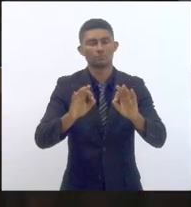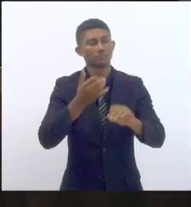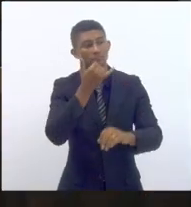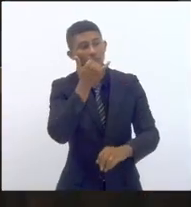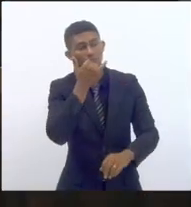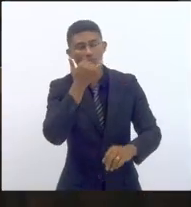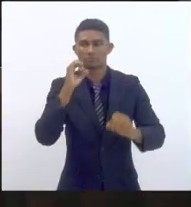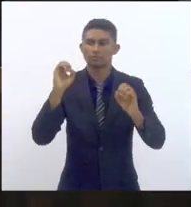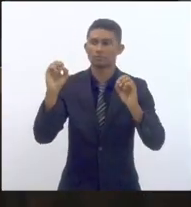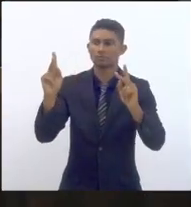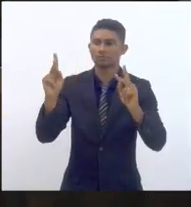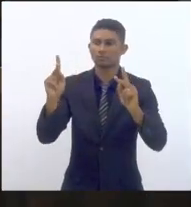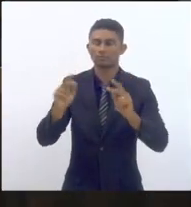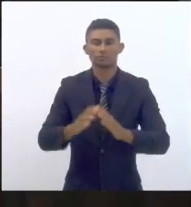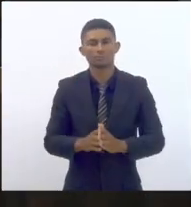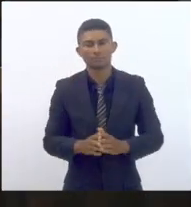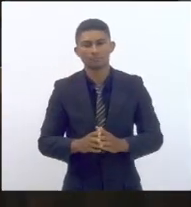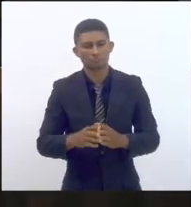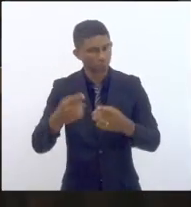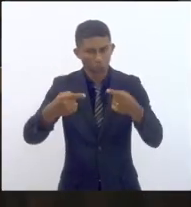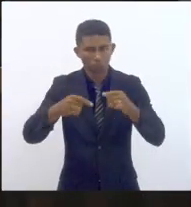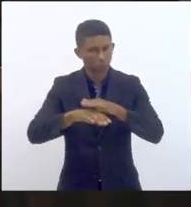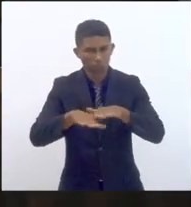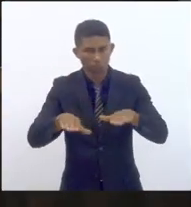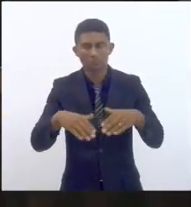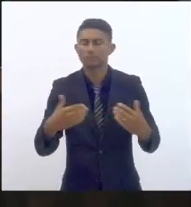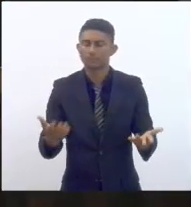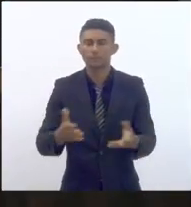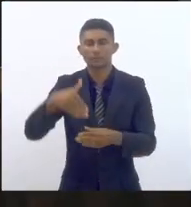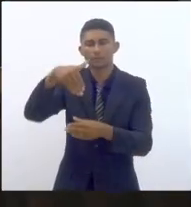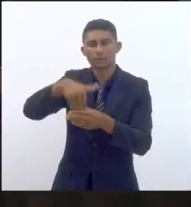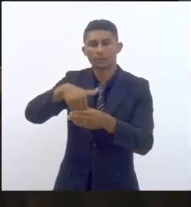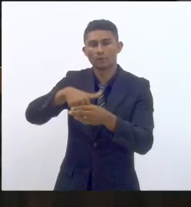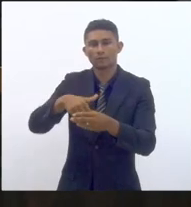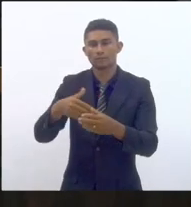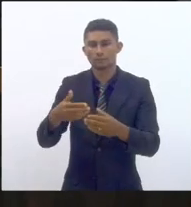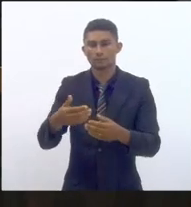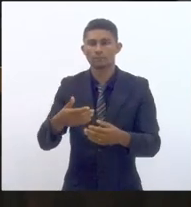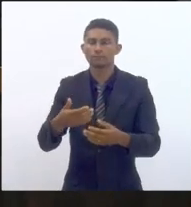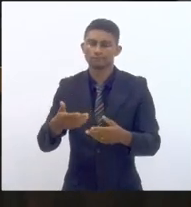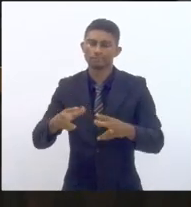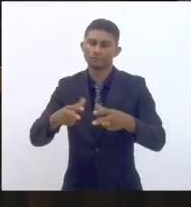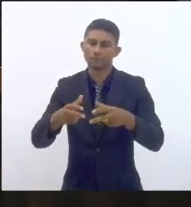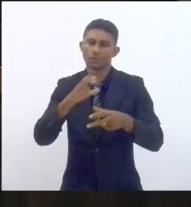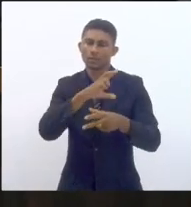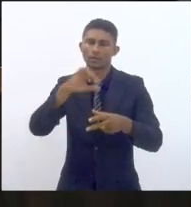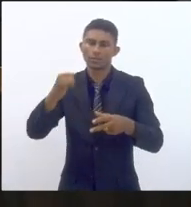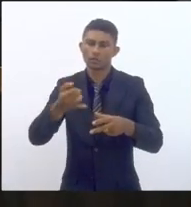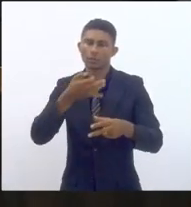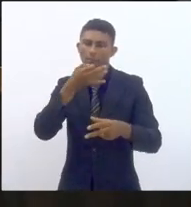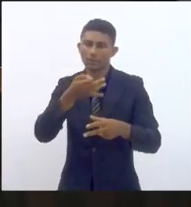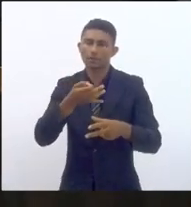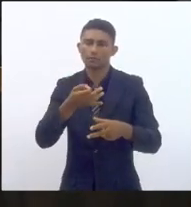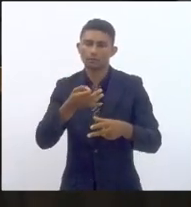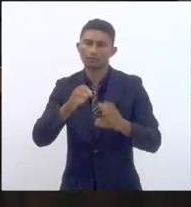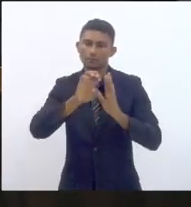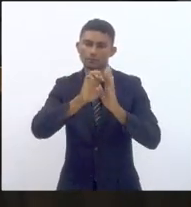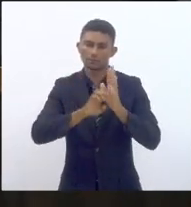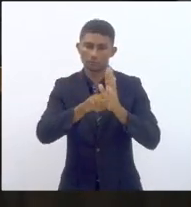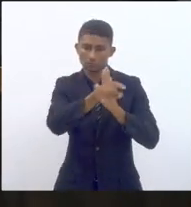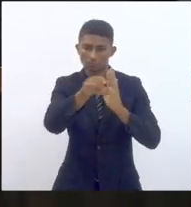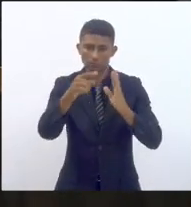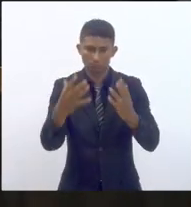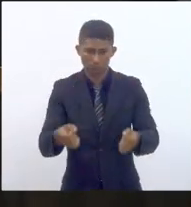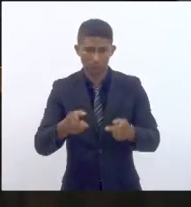Mônica. Não havendo quem queira discutir, encerra a discussão. Em votação, parecer da Comissão de Constituição e Justiça com emendas. Senhores que